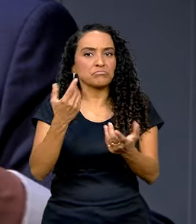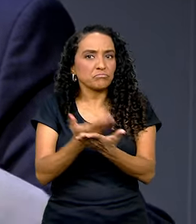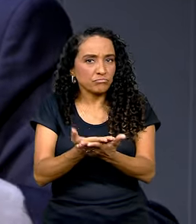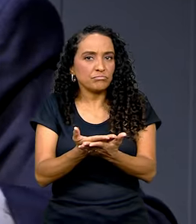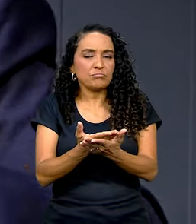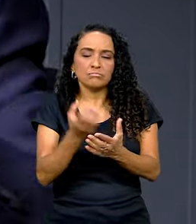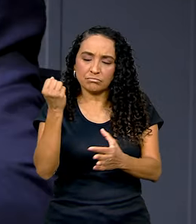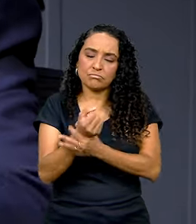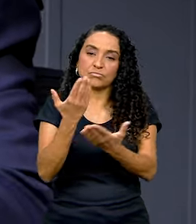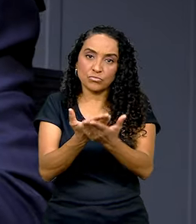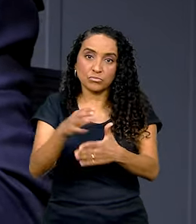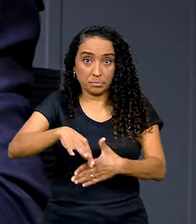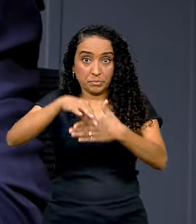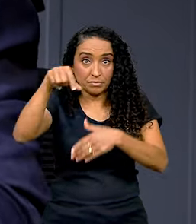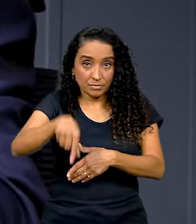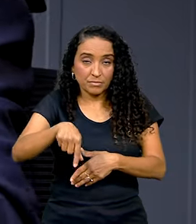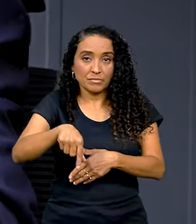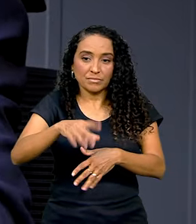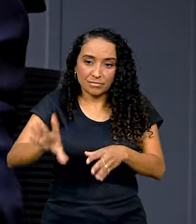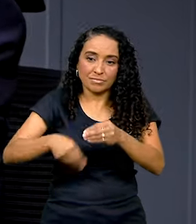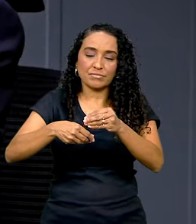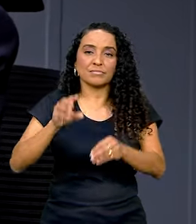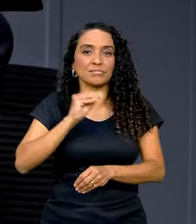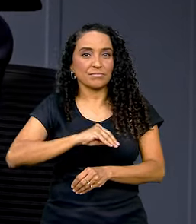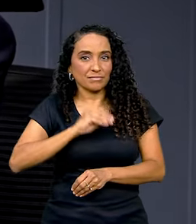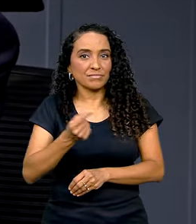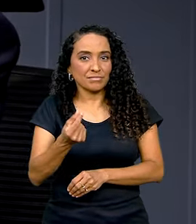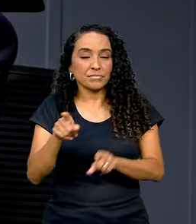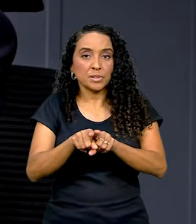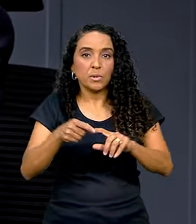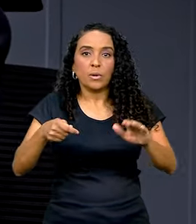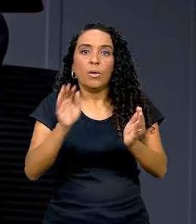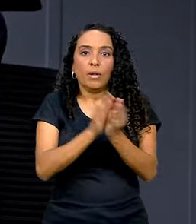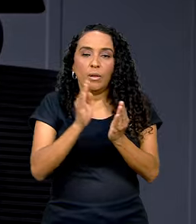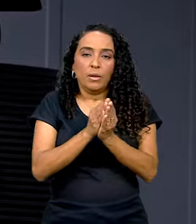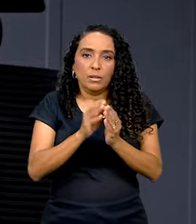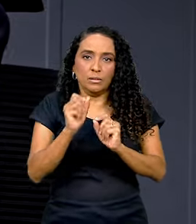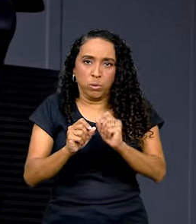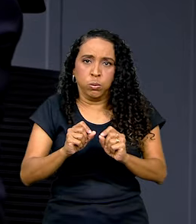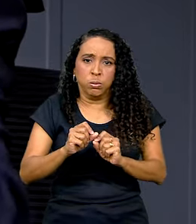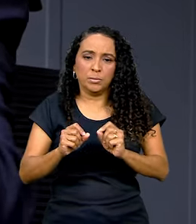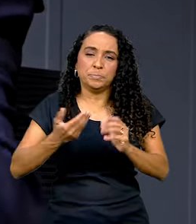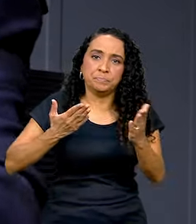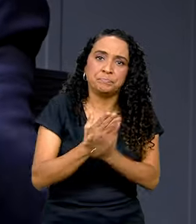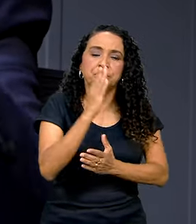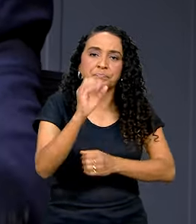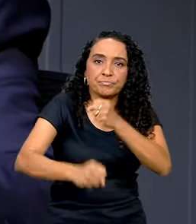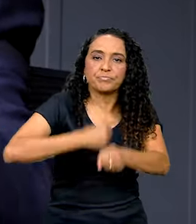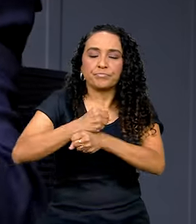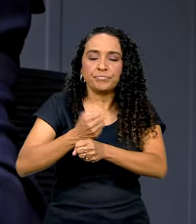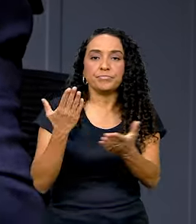estudar né para garantir o estudo como prioridade tá ali o complemento da renda e uma poupança a cada